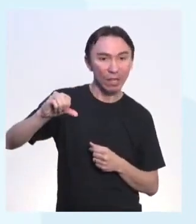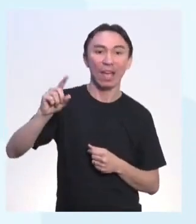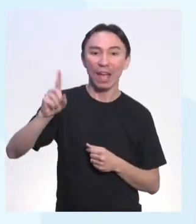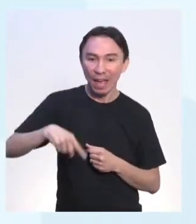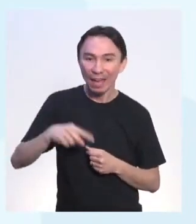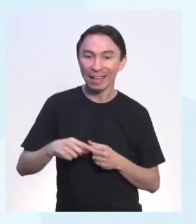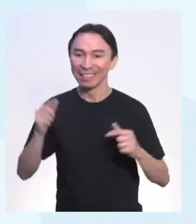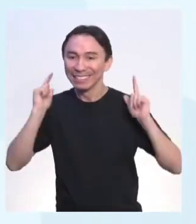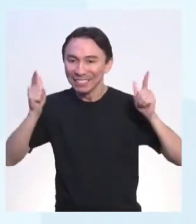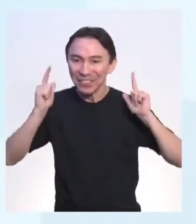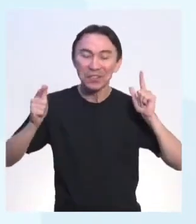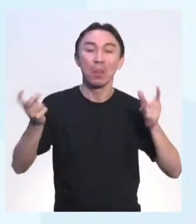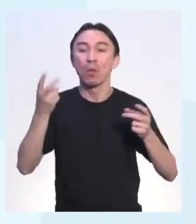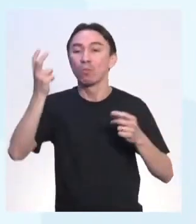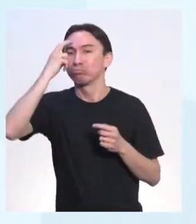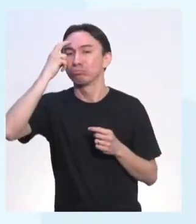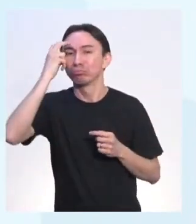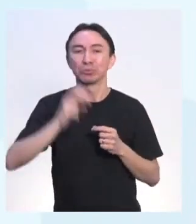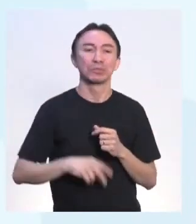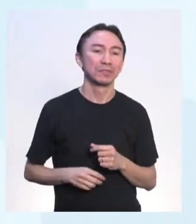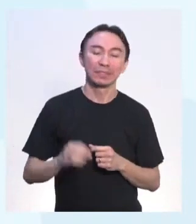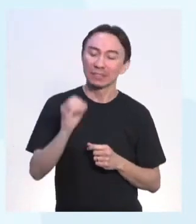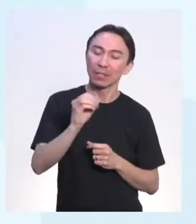0,09 com diversão e cultura,